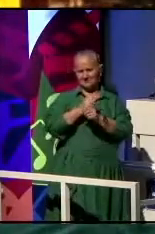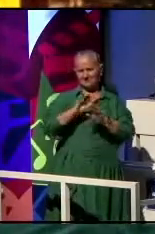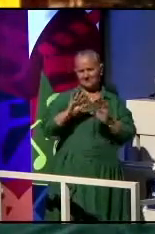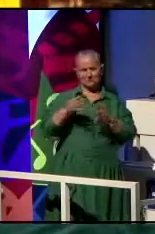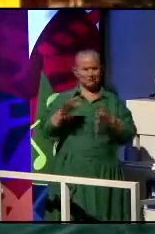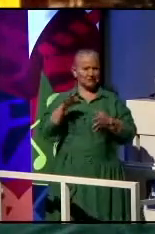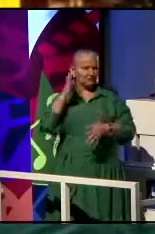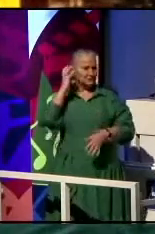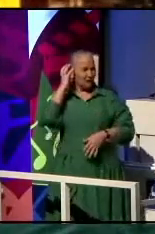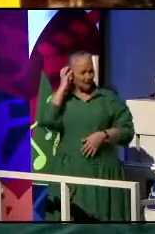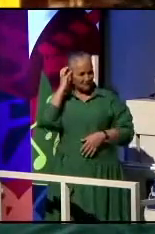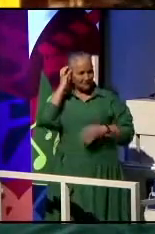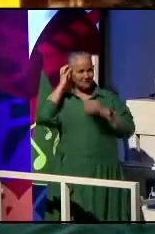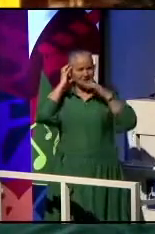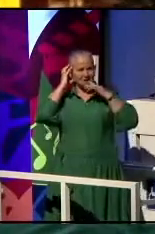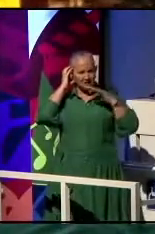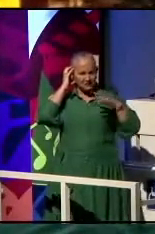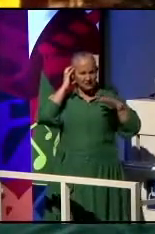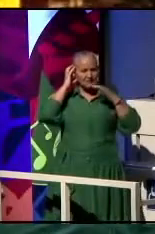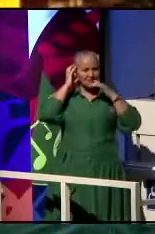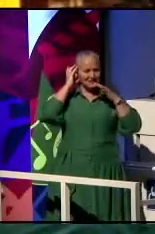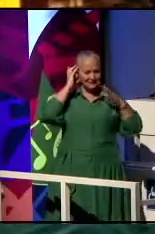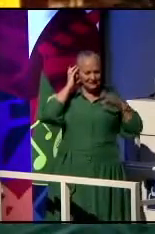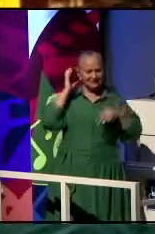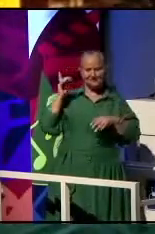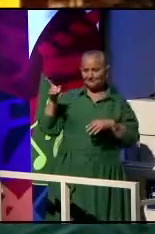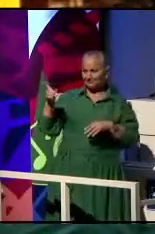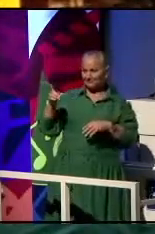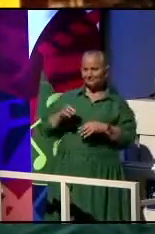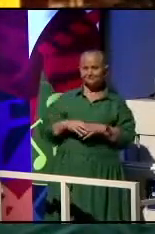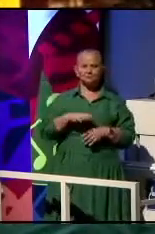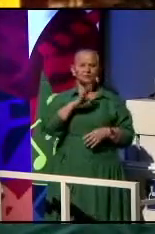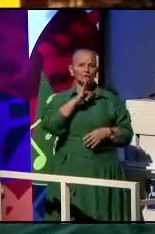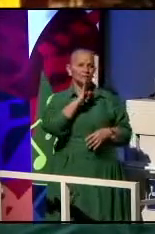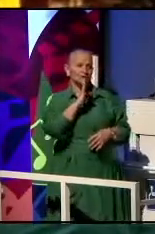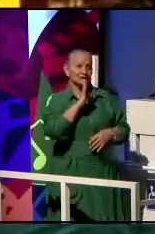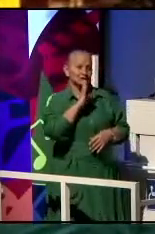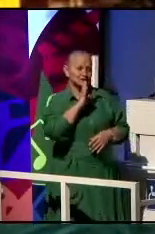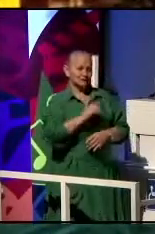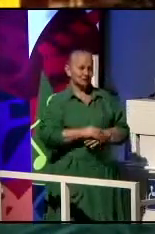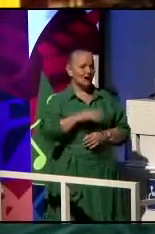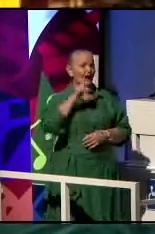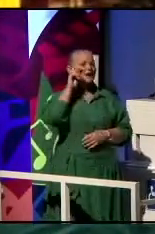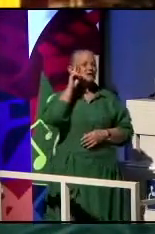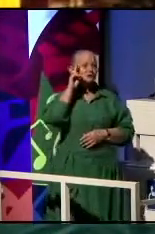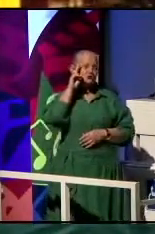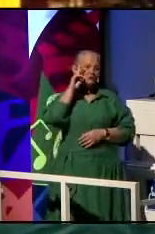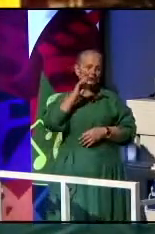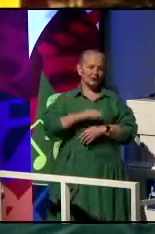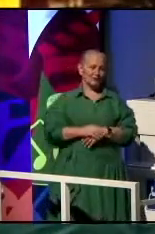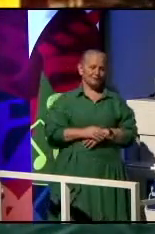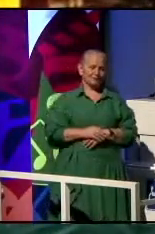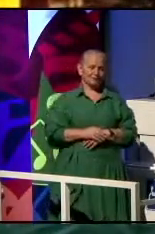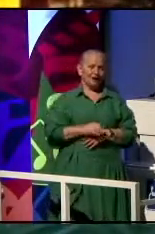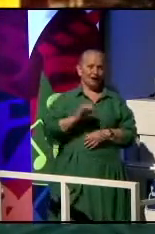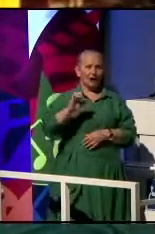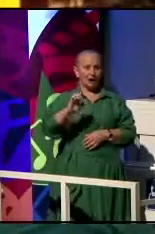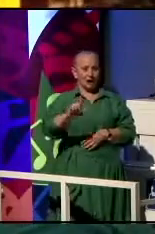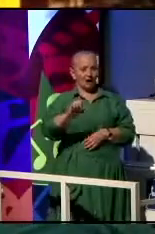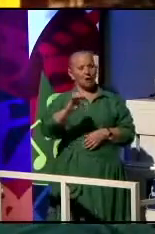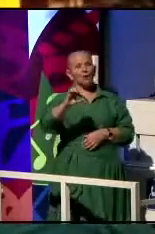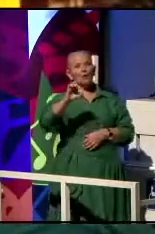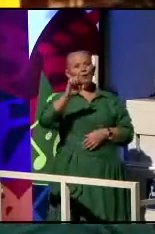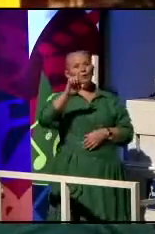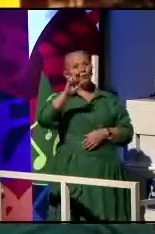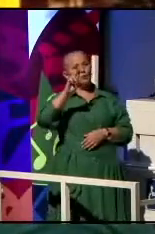palco, de frente para o público. Brasileira, eu conheci o Clube da Esquina e me apaixonei. E essa paixão me segue